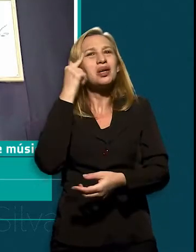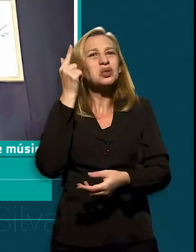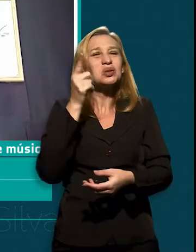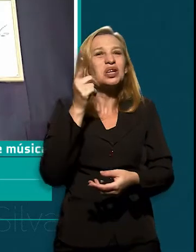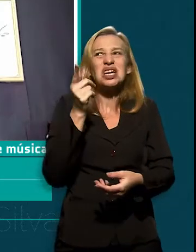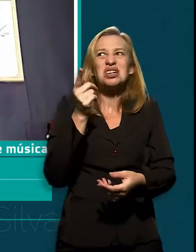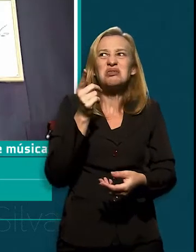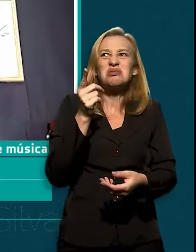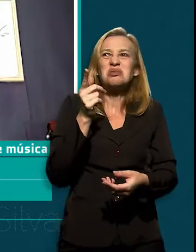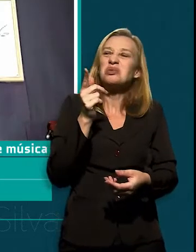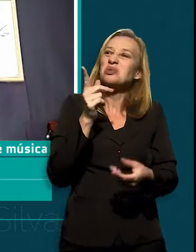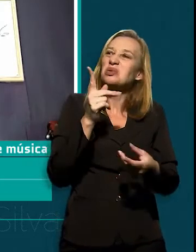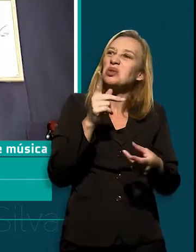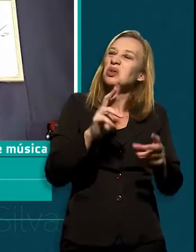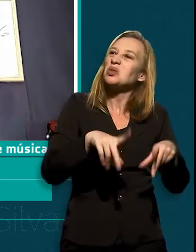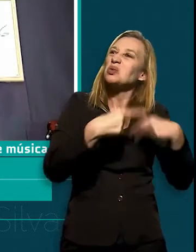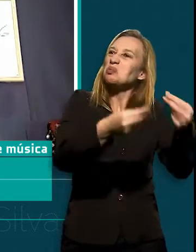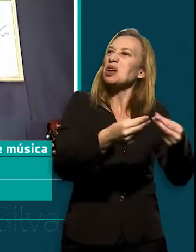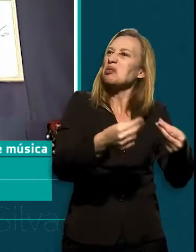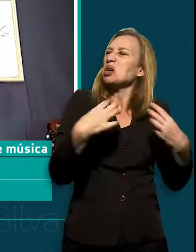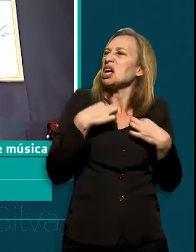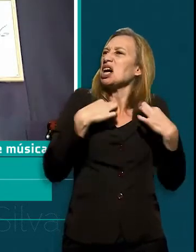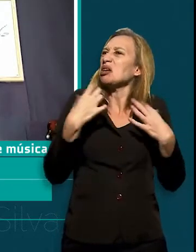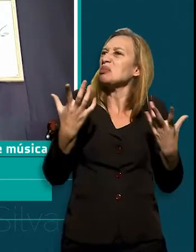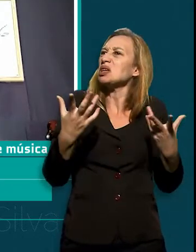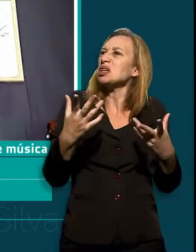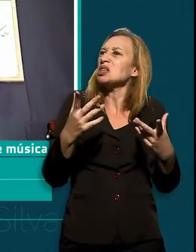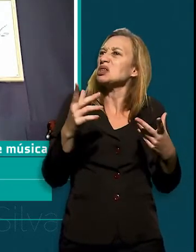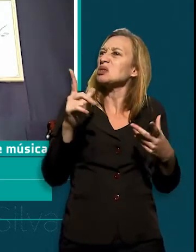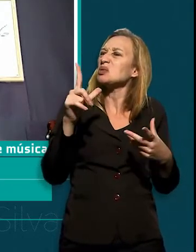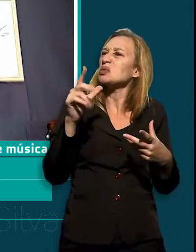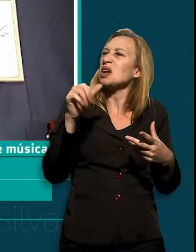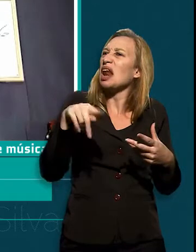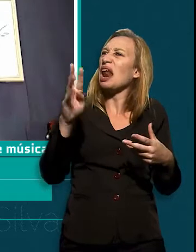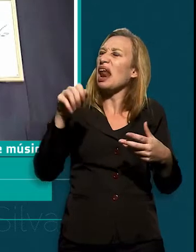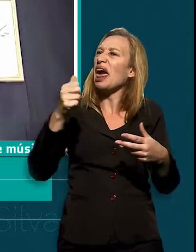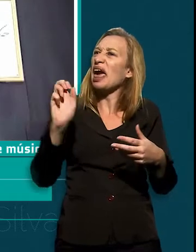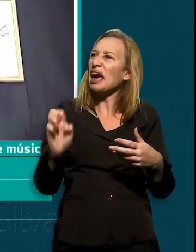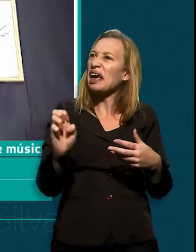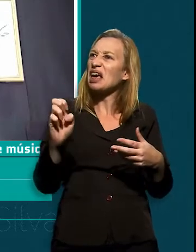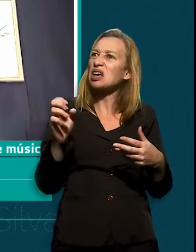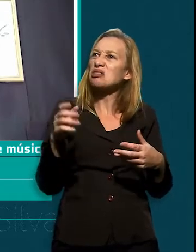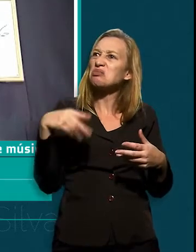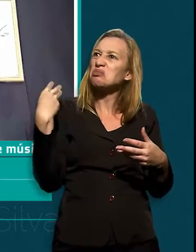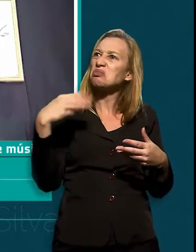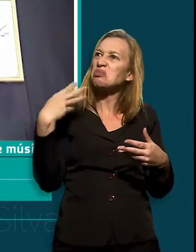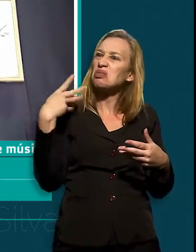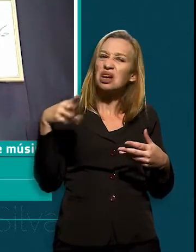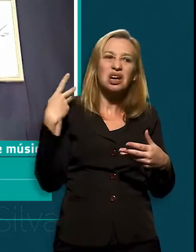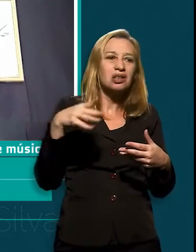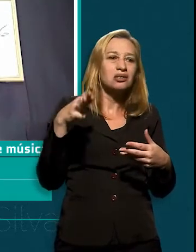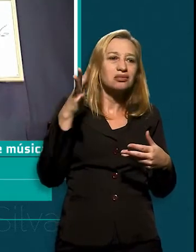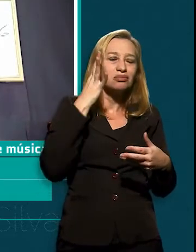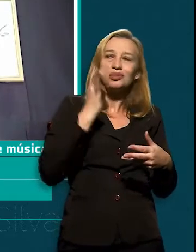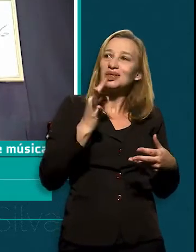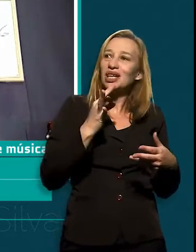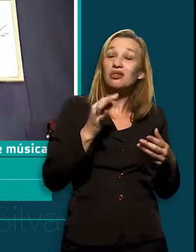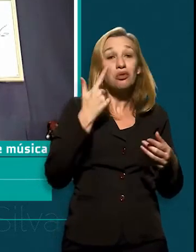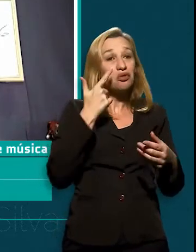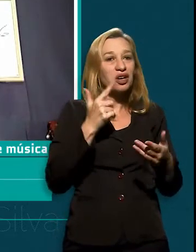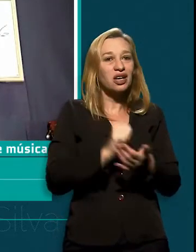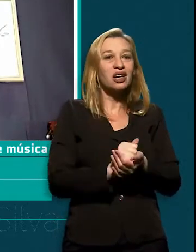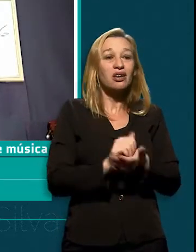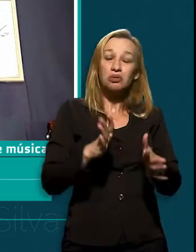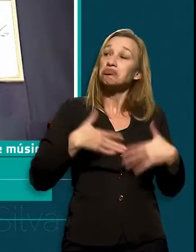pensou direito no prêmio, mas vai ter um prêmio aí, uma camisa, um leque, enfim, uma coisa assim, para que eles se